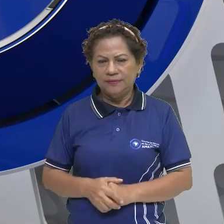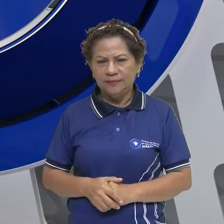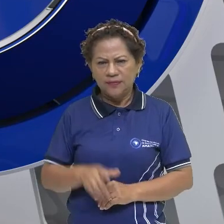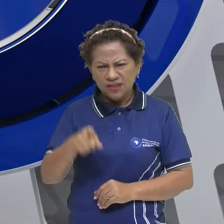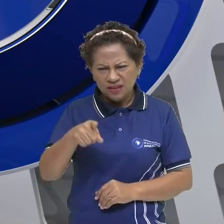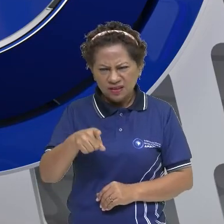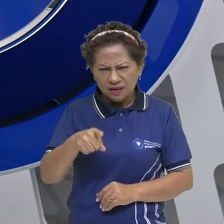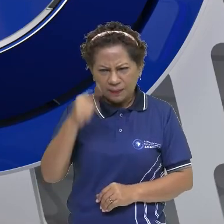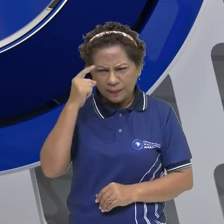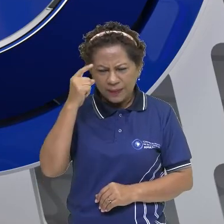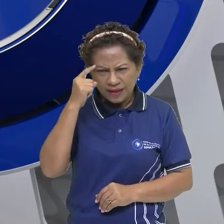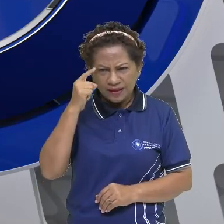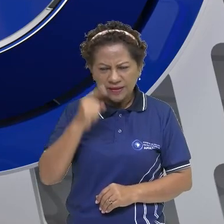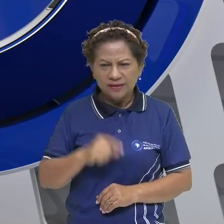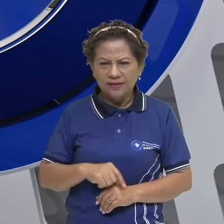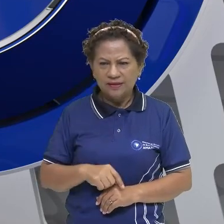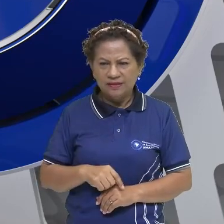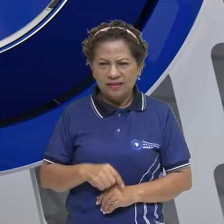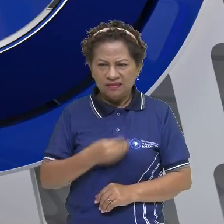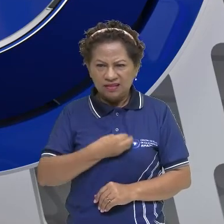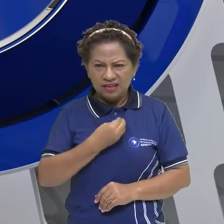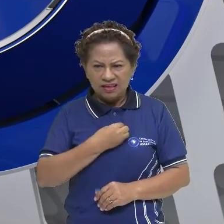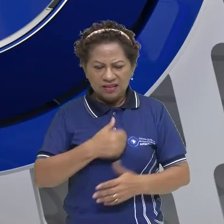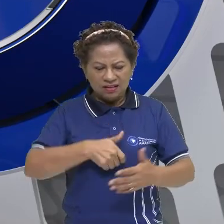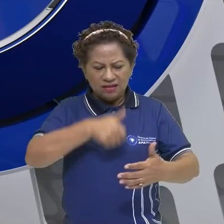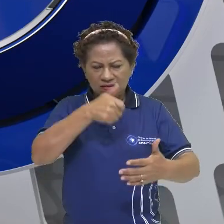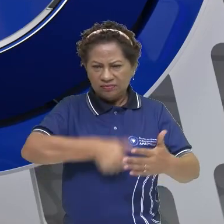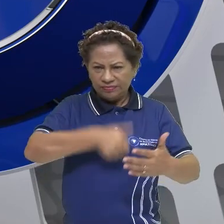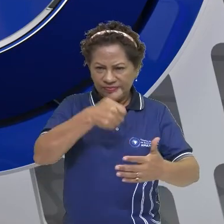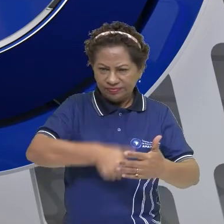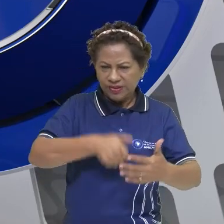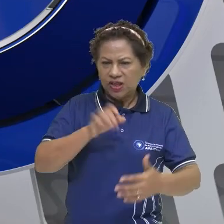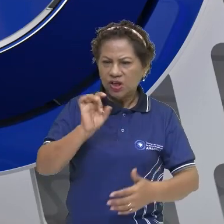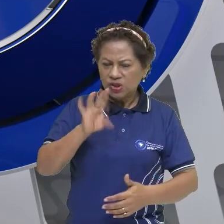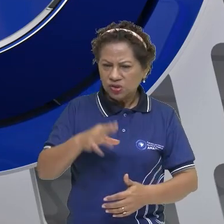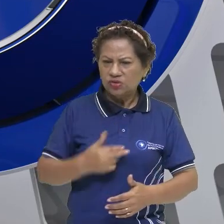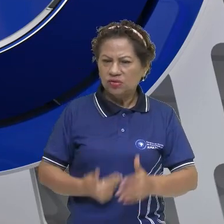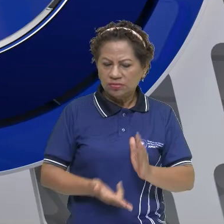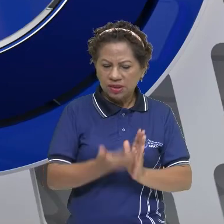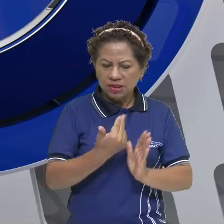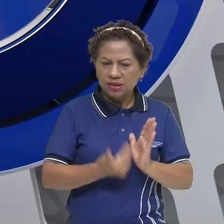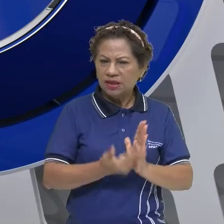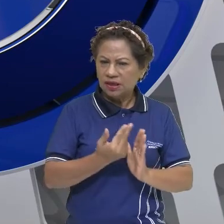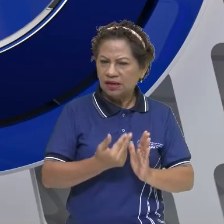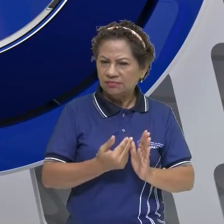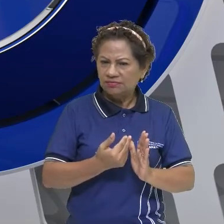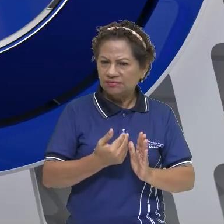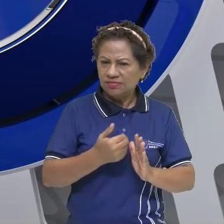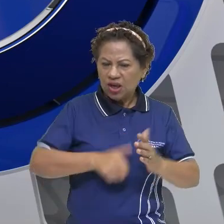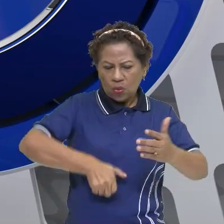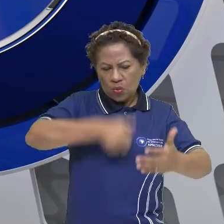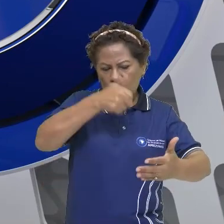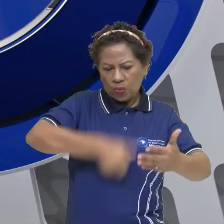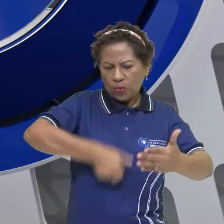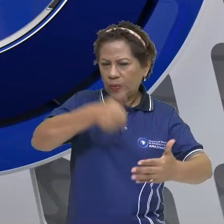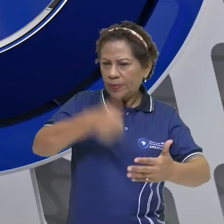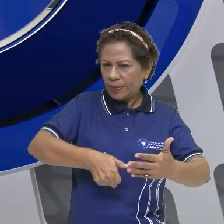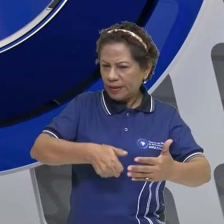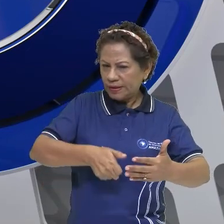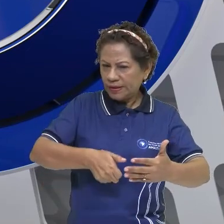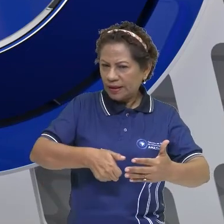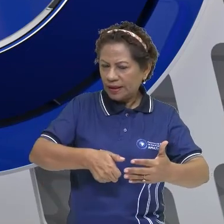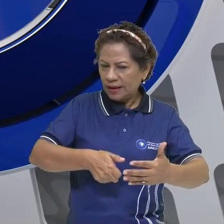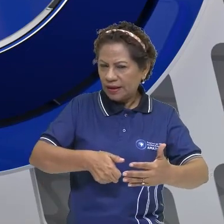para desenhar e pintar. Naquele momento, eles realmente estão lá para desenhar e pintar. Mas até eles chegarem naquele momento,